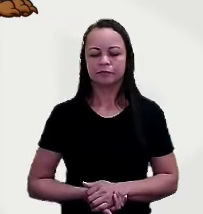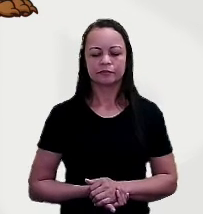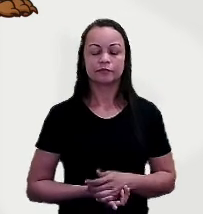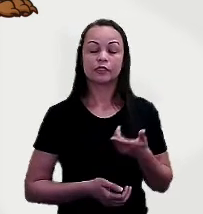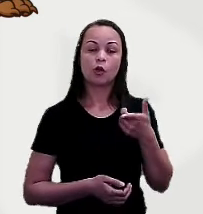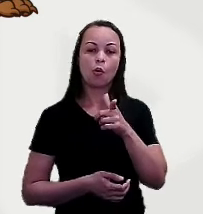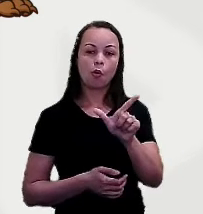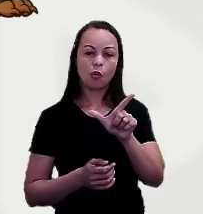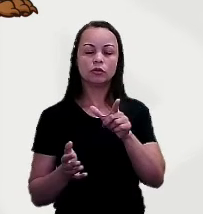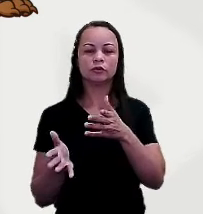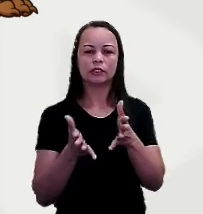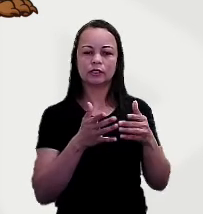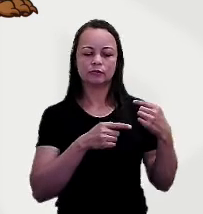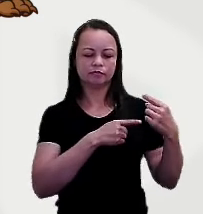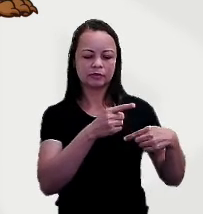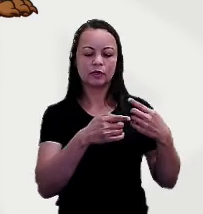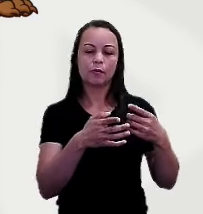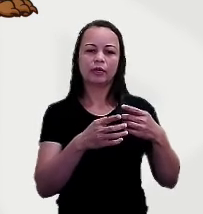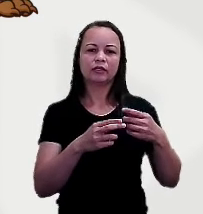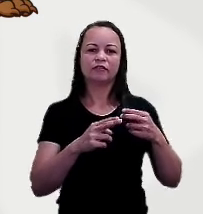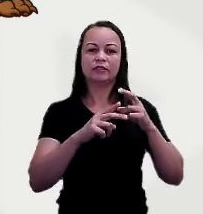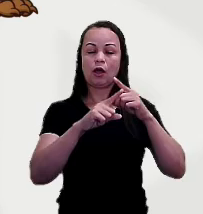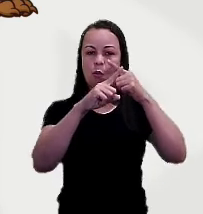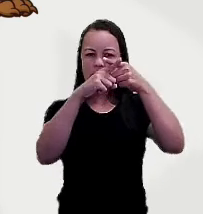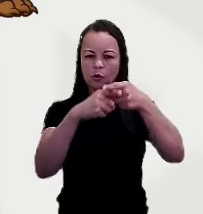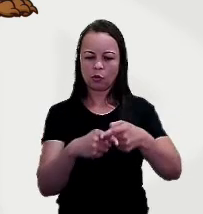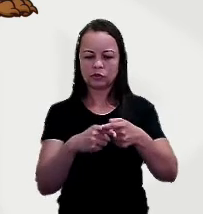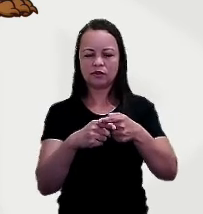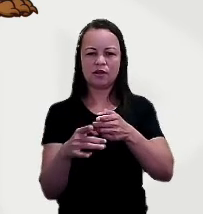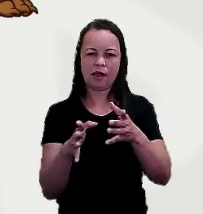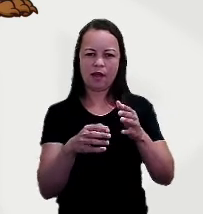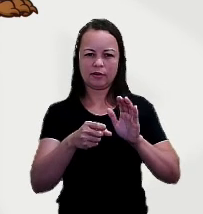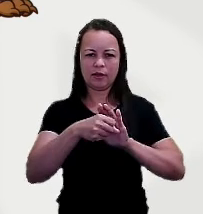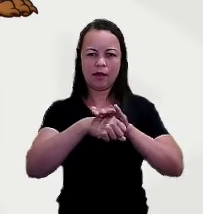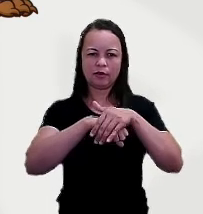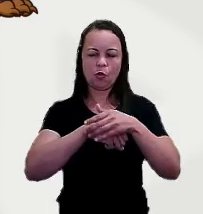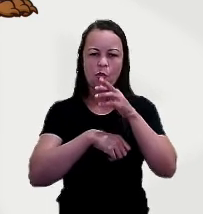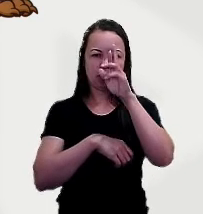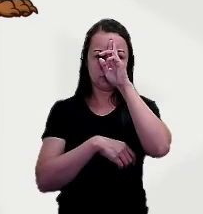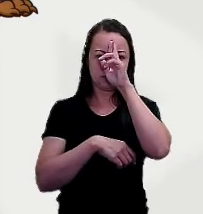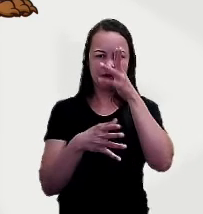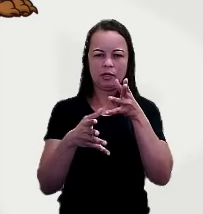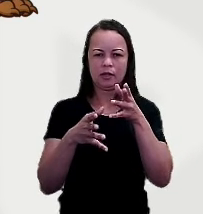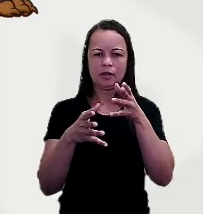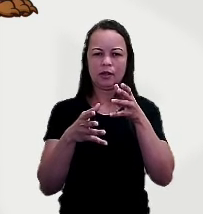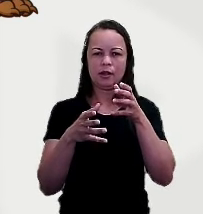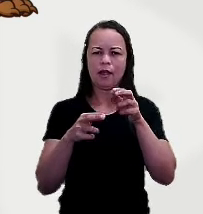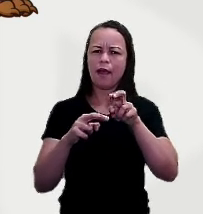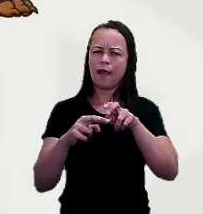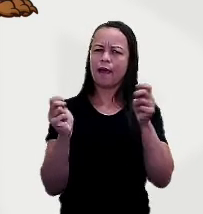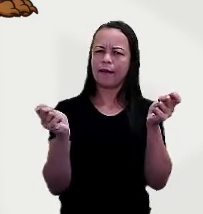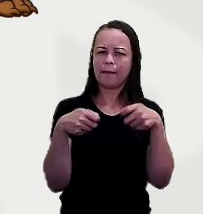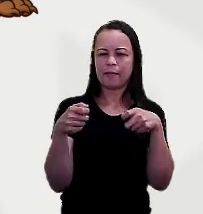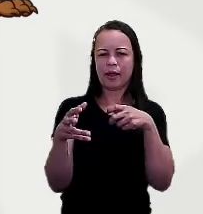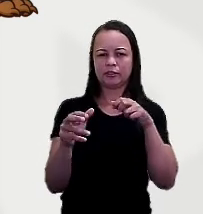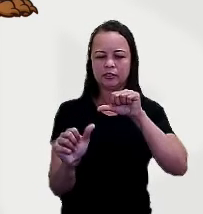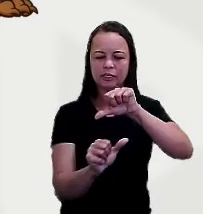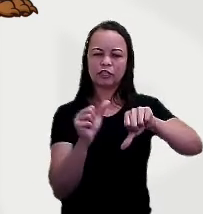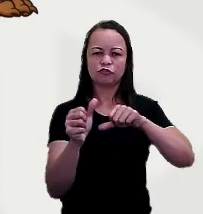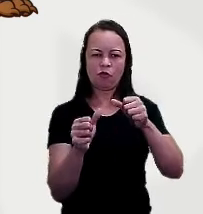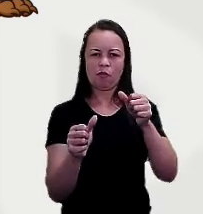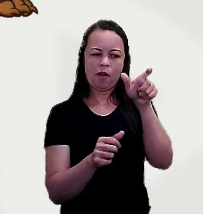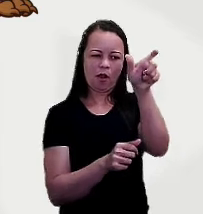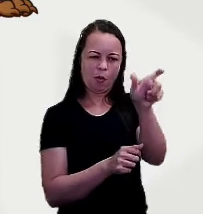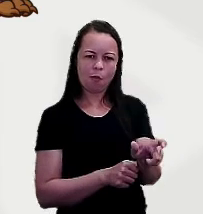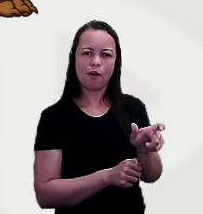que para atravessar uma encruzilhada à meia-noite é capaz de transformar uma pessoa. Por exemplo, outra